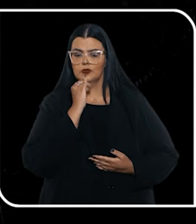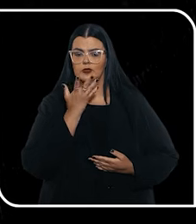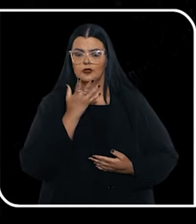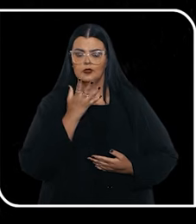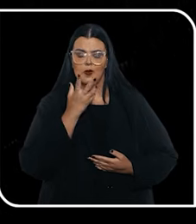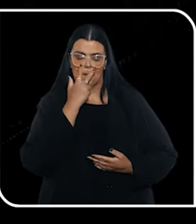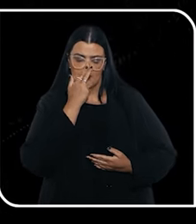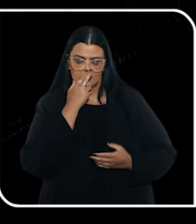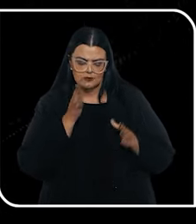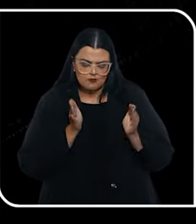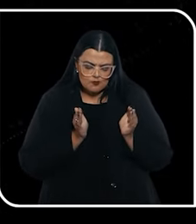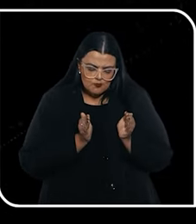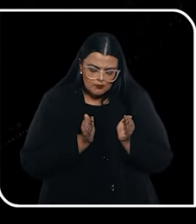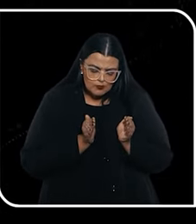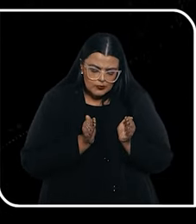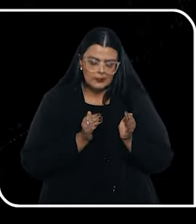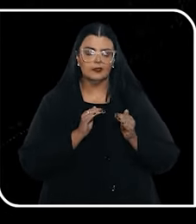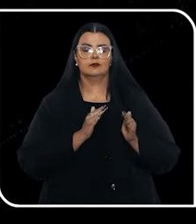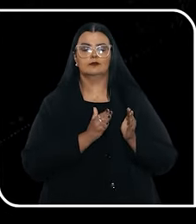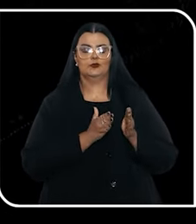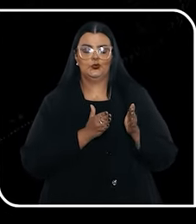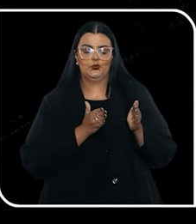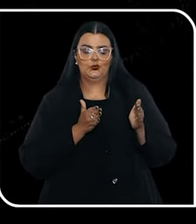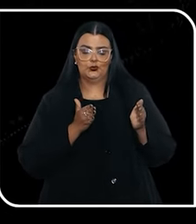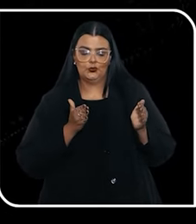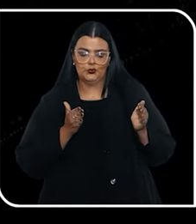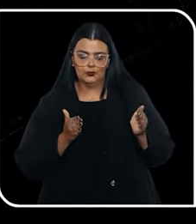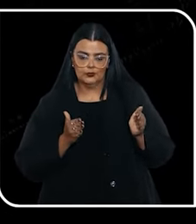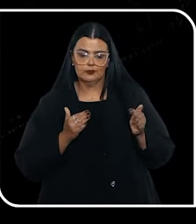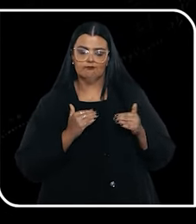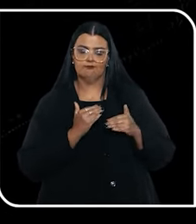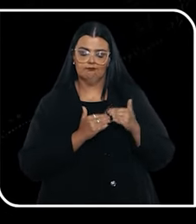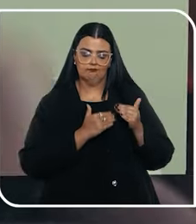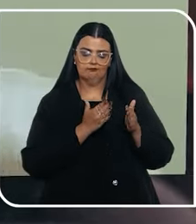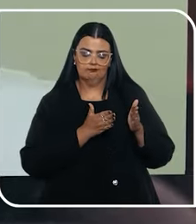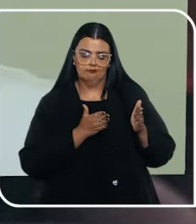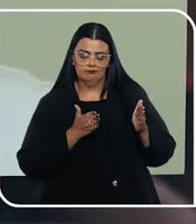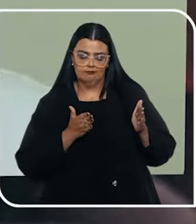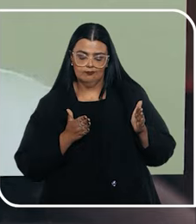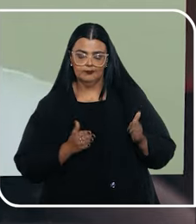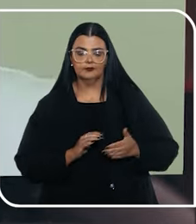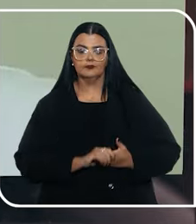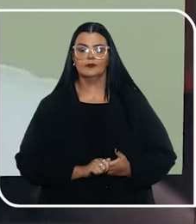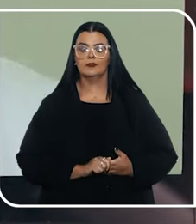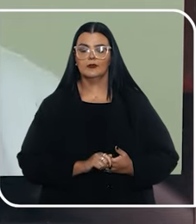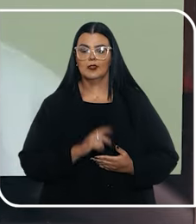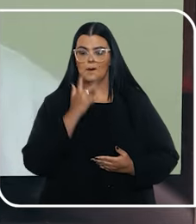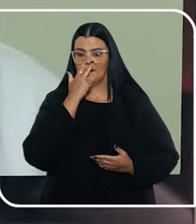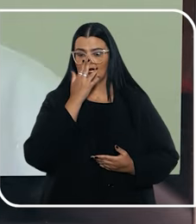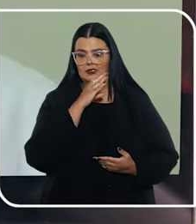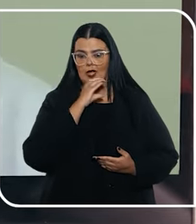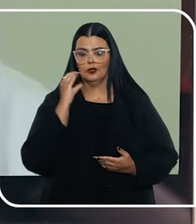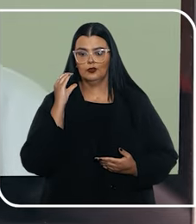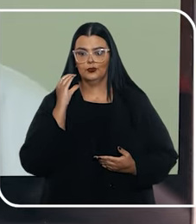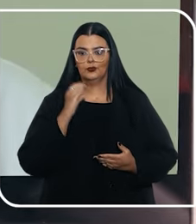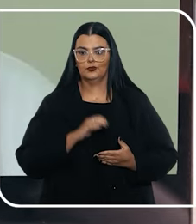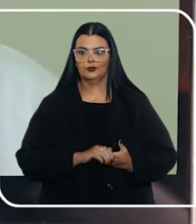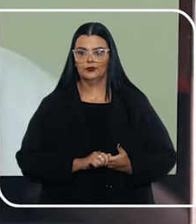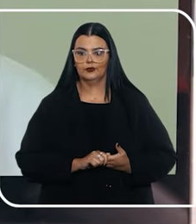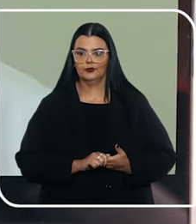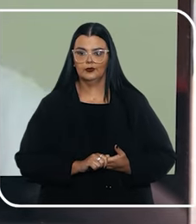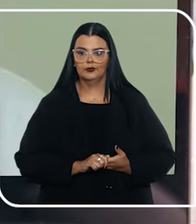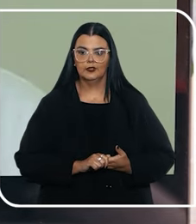saindo daquela fase de filhote, né? De filhotinho, para uma fase mais adulta, digamos